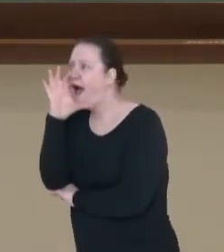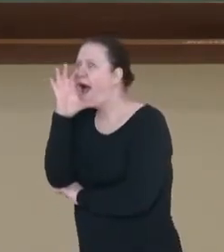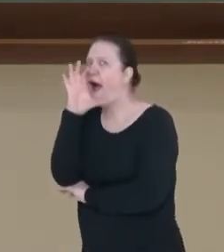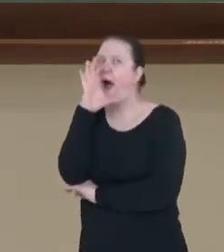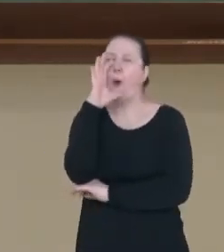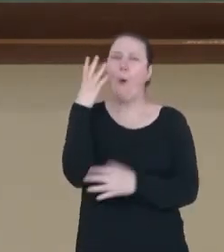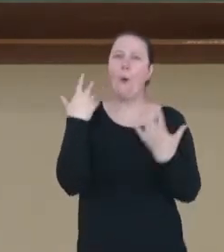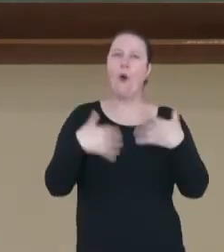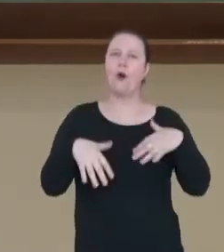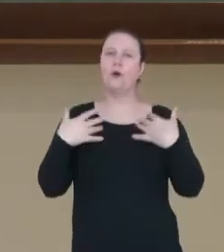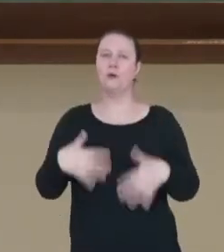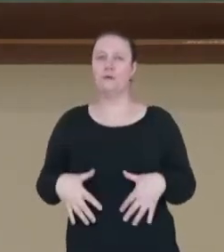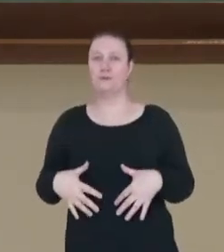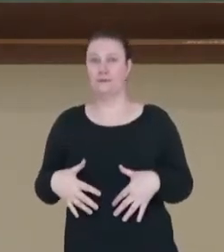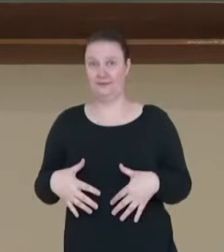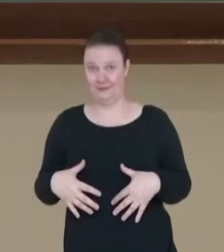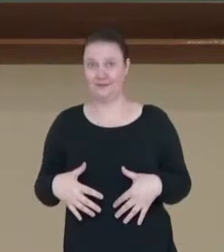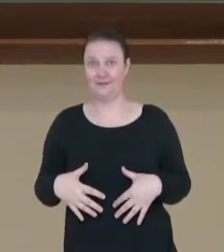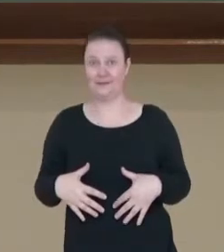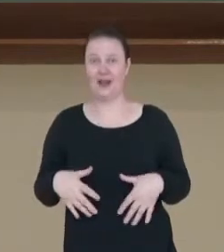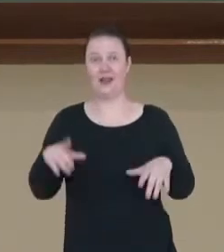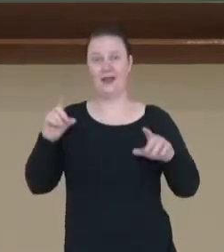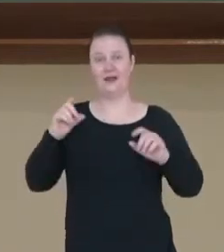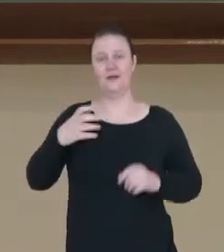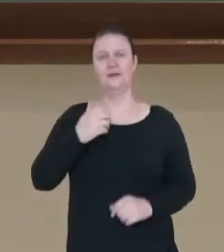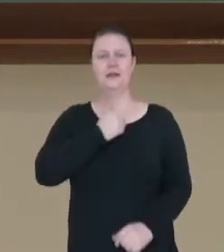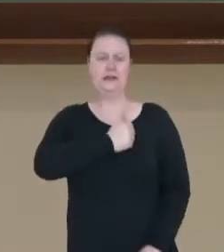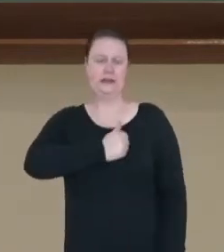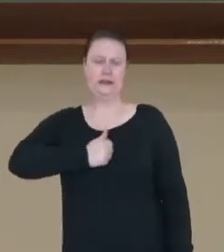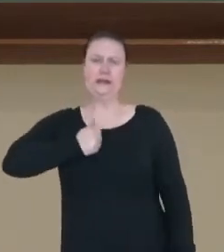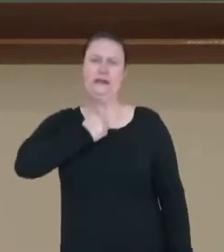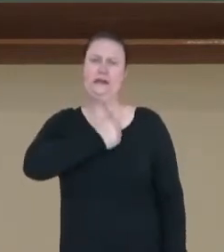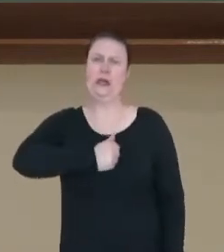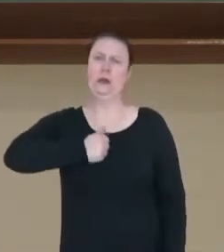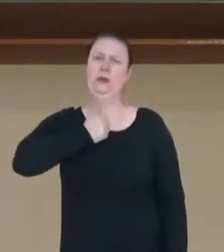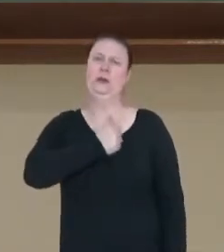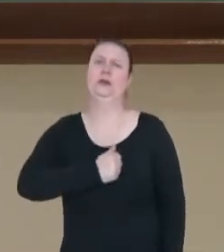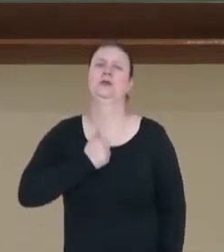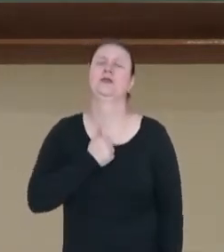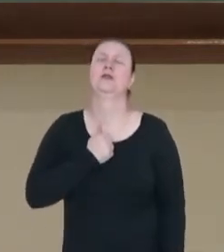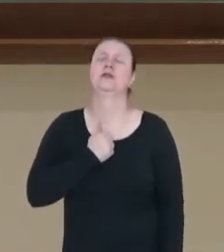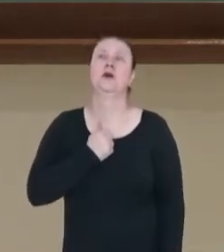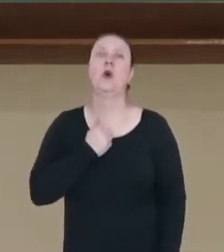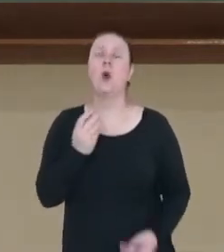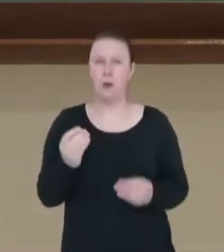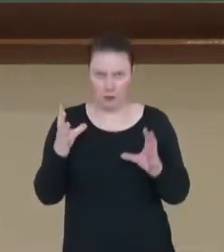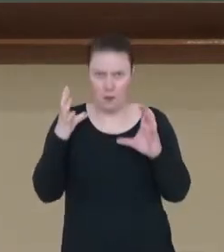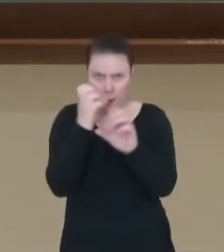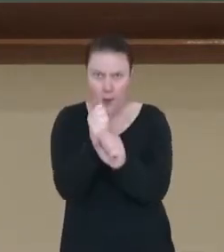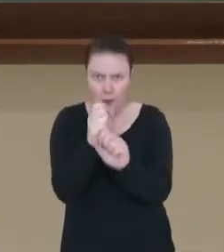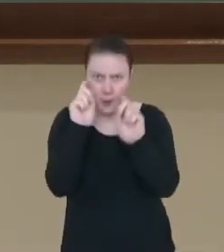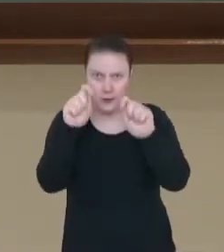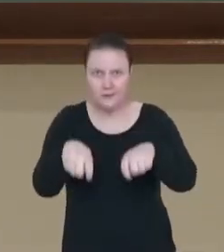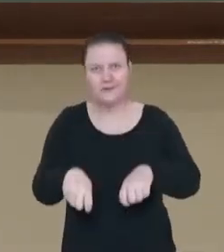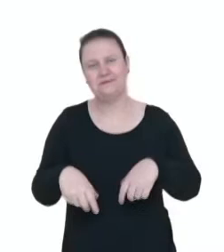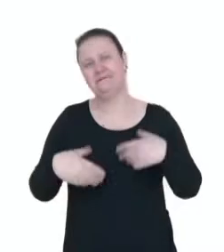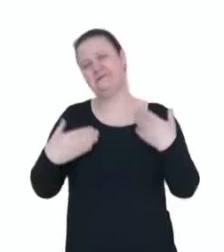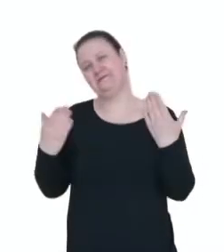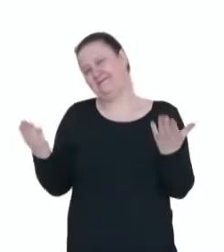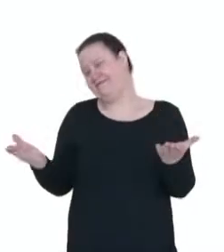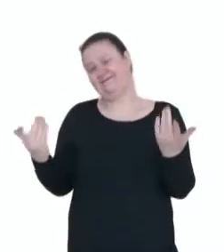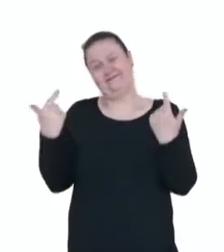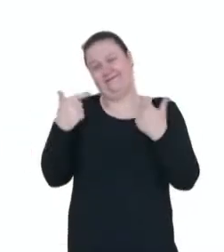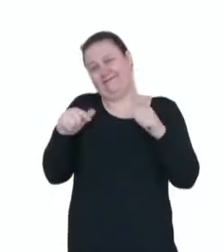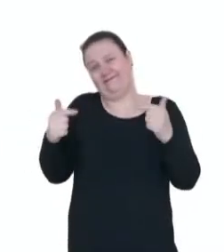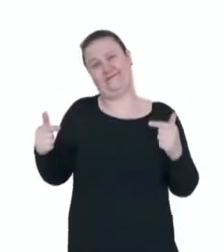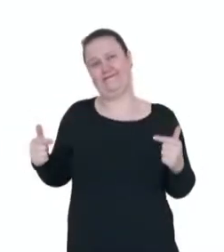a saudade. Qual é a medida da saudade para você? A seguir, temos a terceira frase.